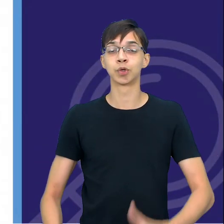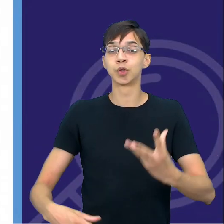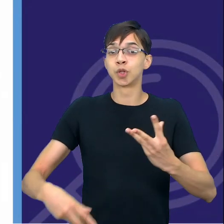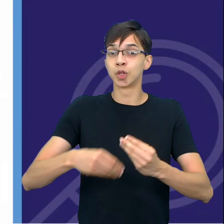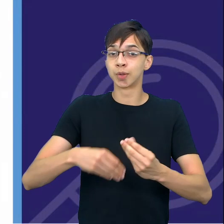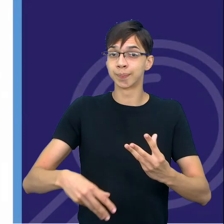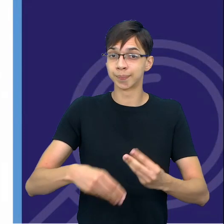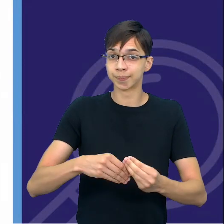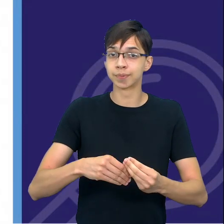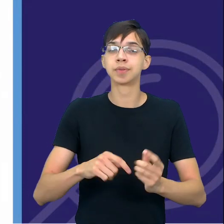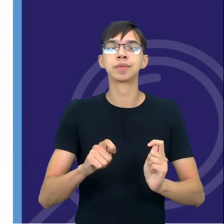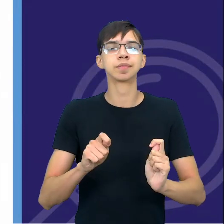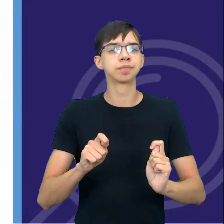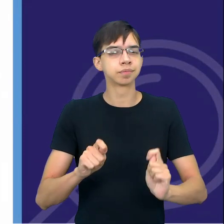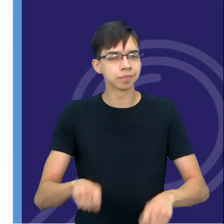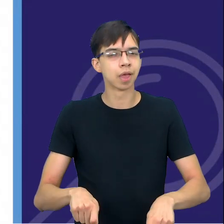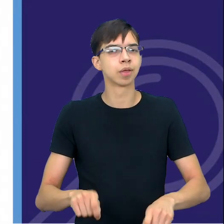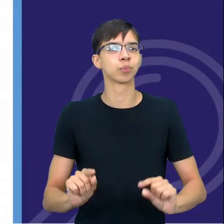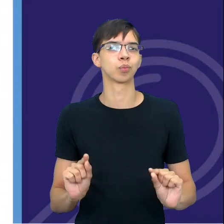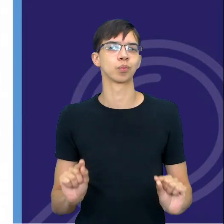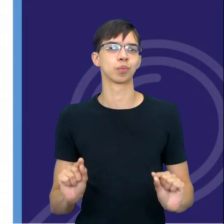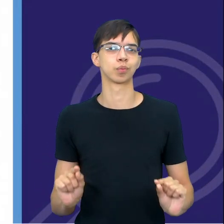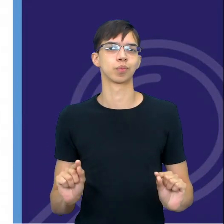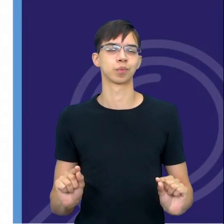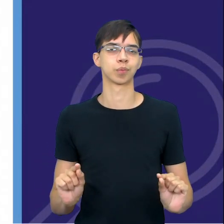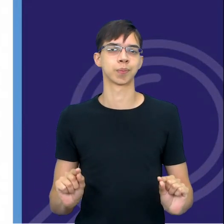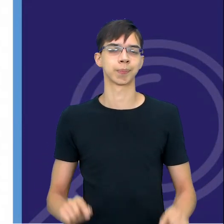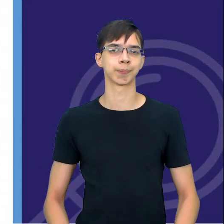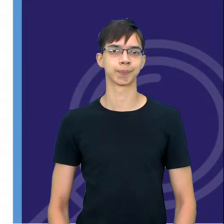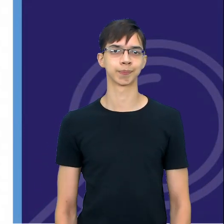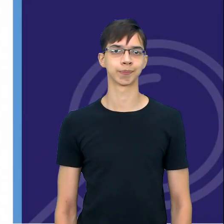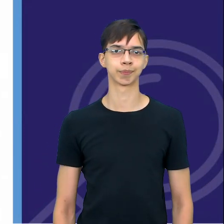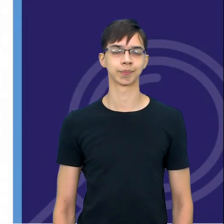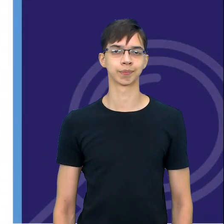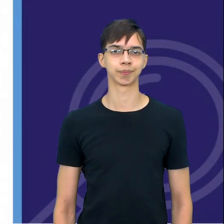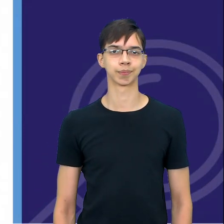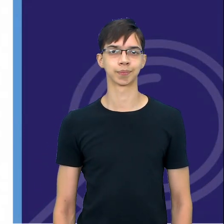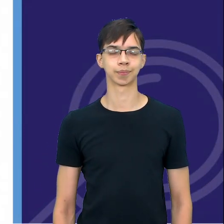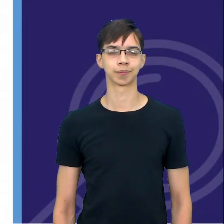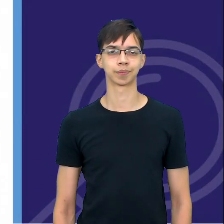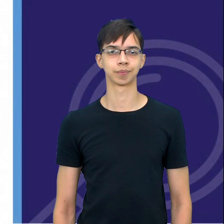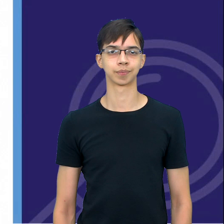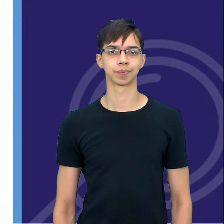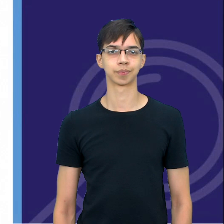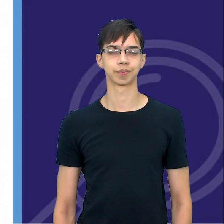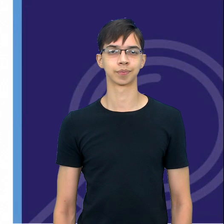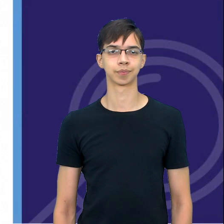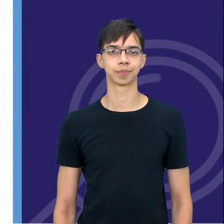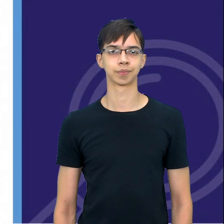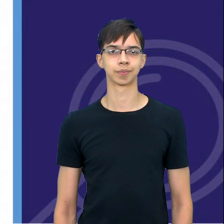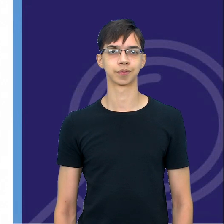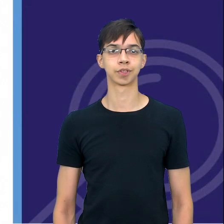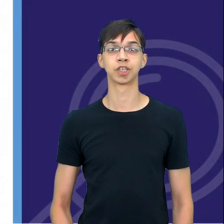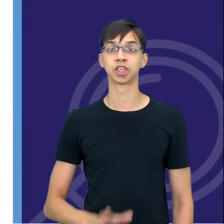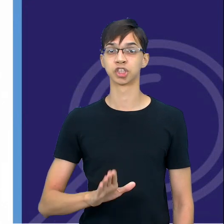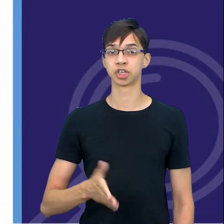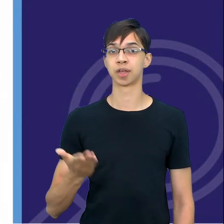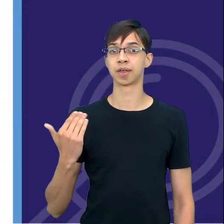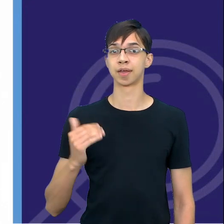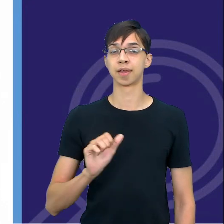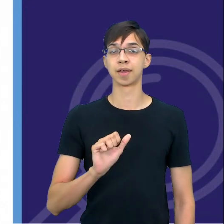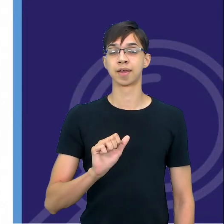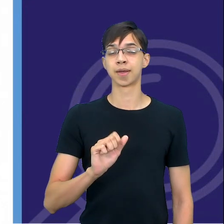essa retomada, é a utilização de questões que foram previstas, né, e trabalhadas nas APs, inclusive na